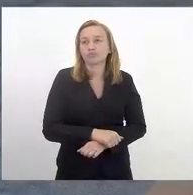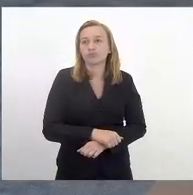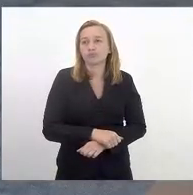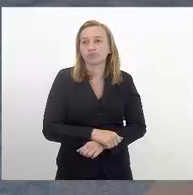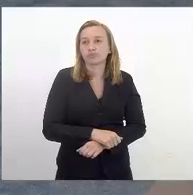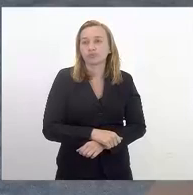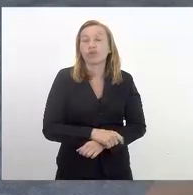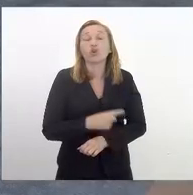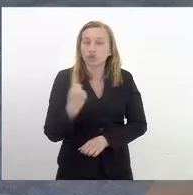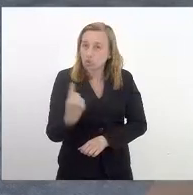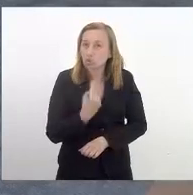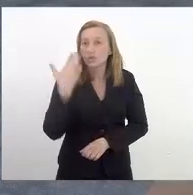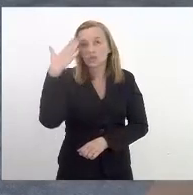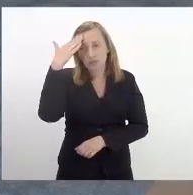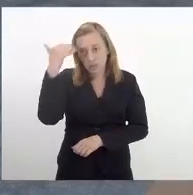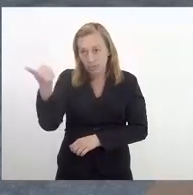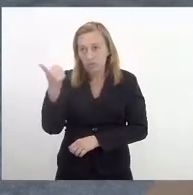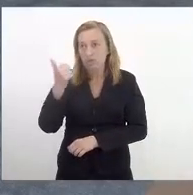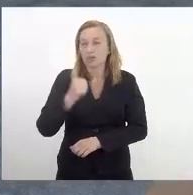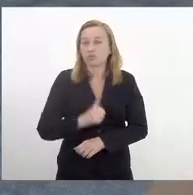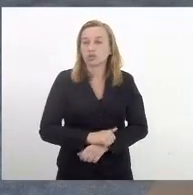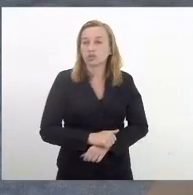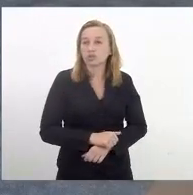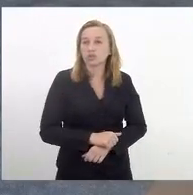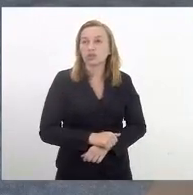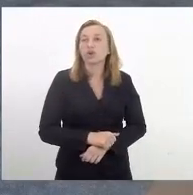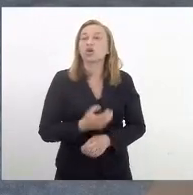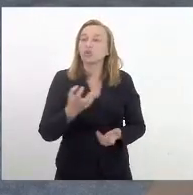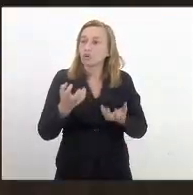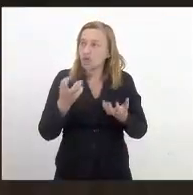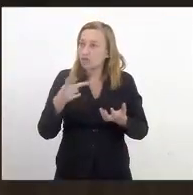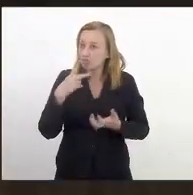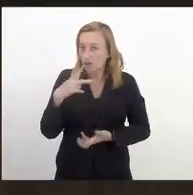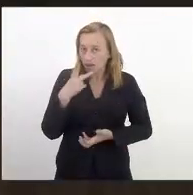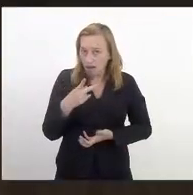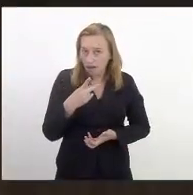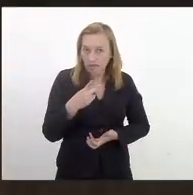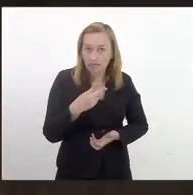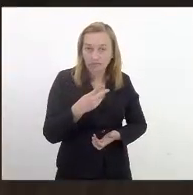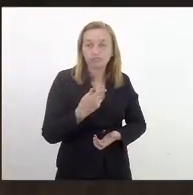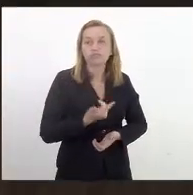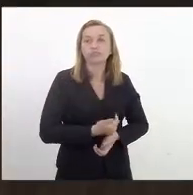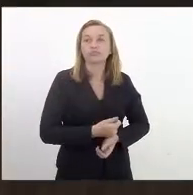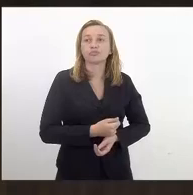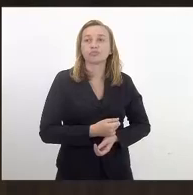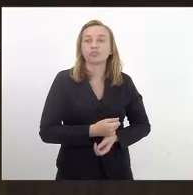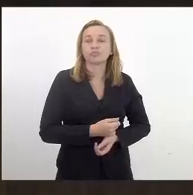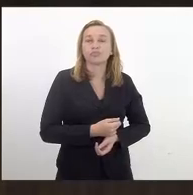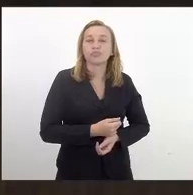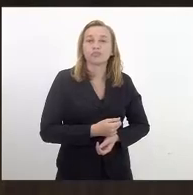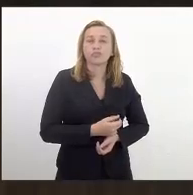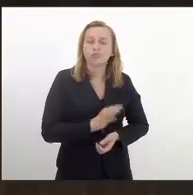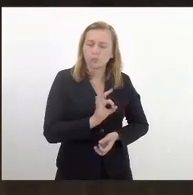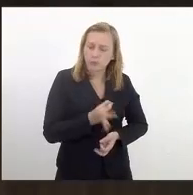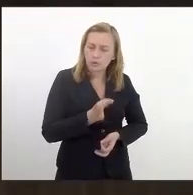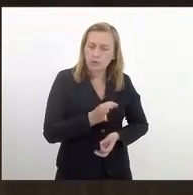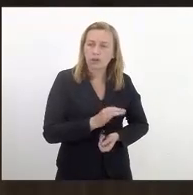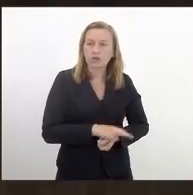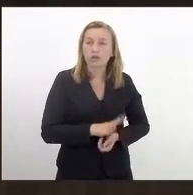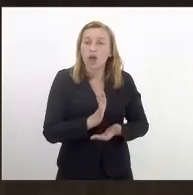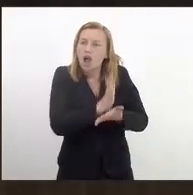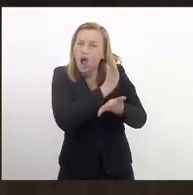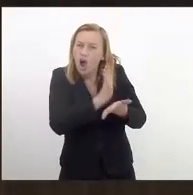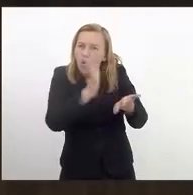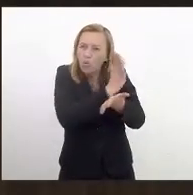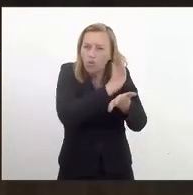nós sabemos Apesar de eu quero tratar esse com muita delicadeza que